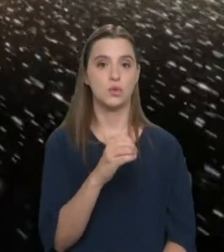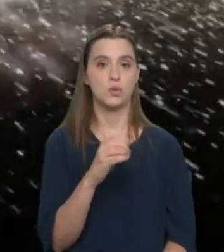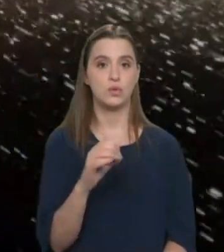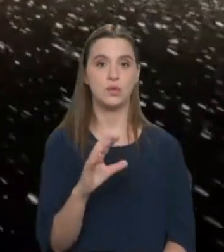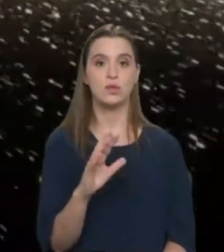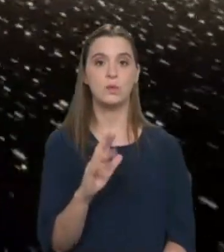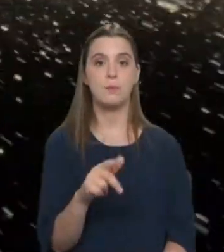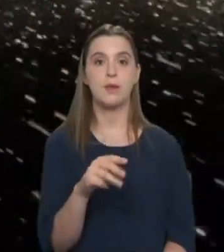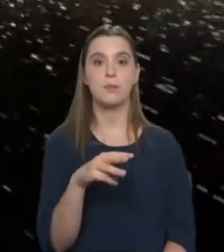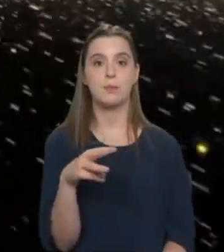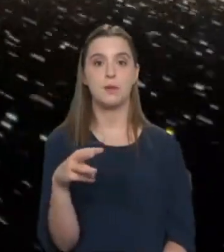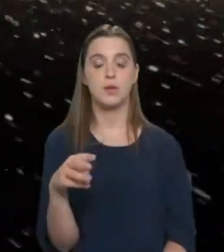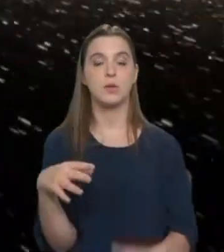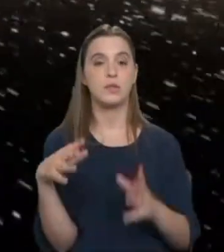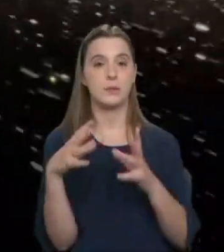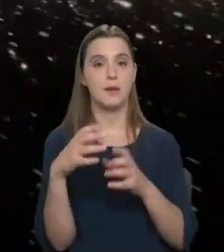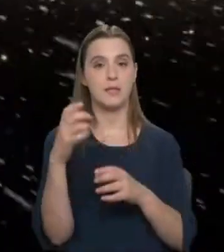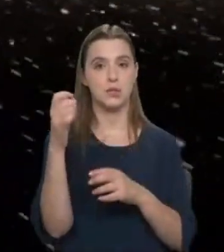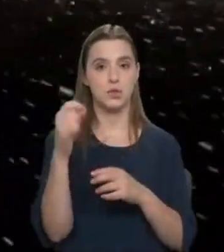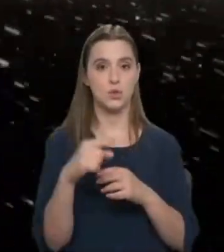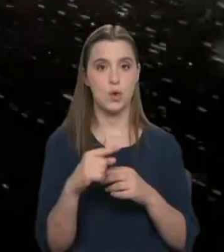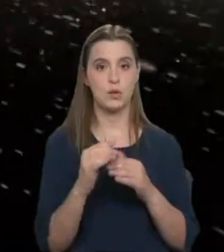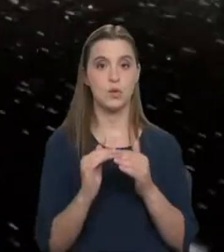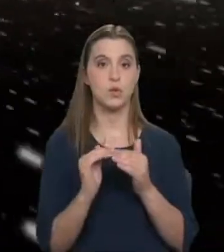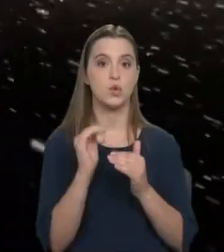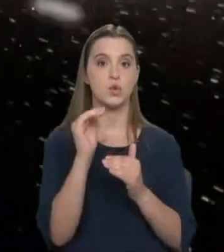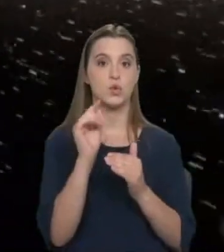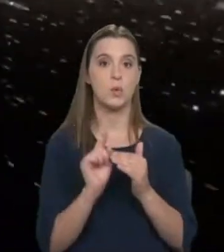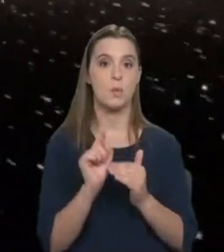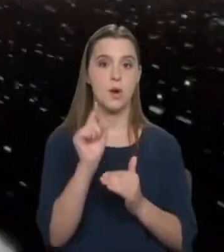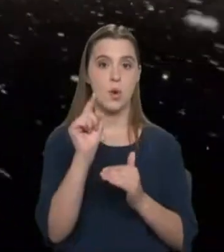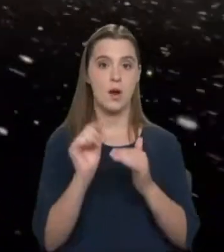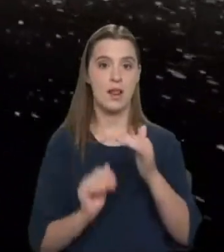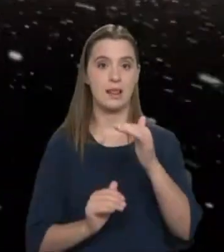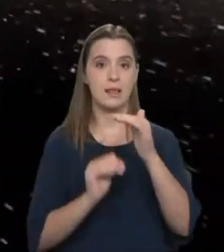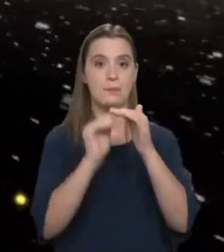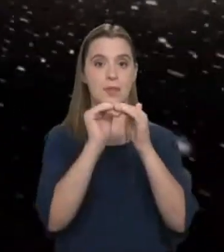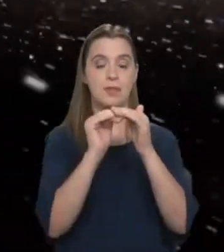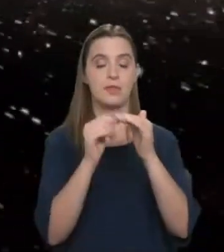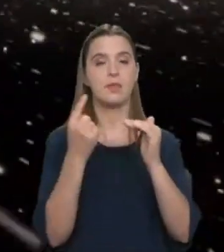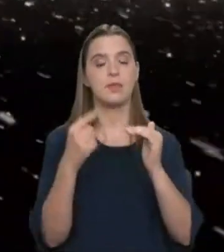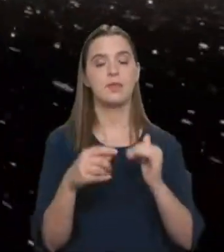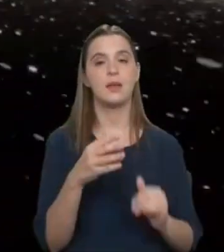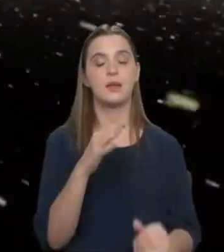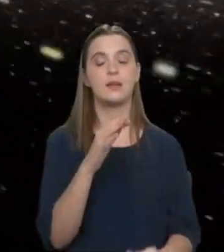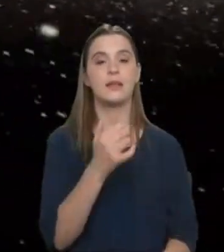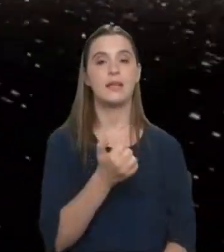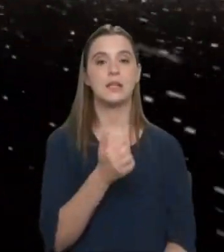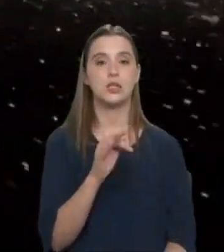massas solares. No limite superior, 540 mil milhões de vezes a